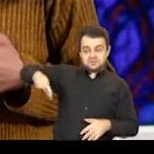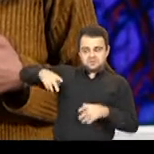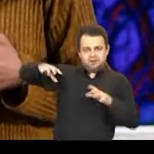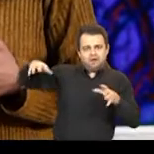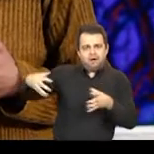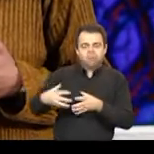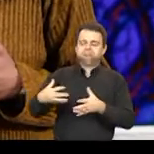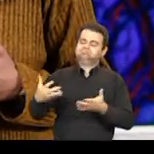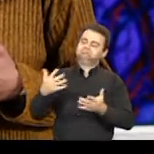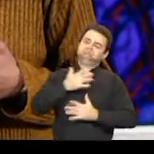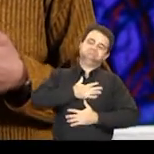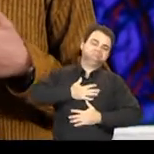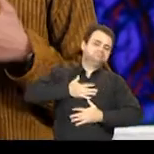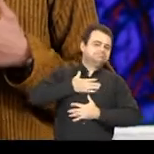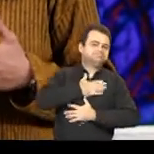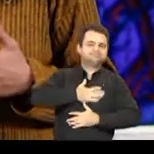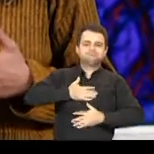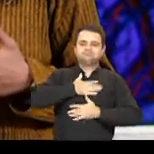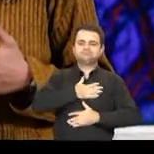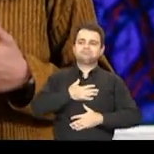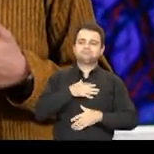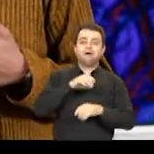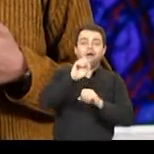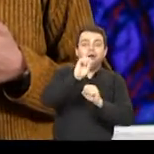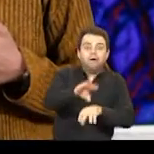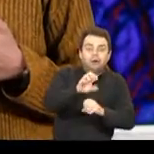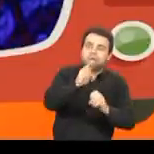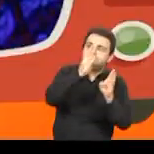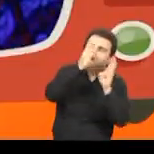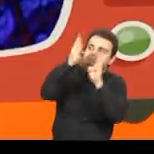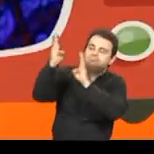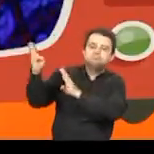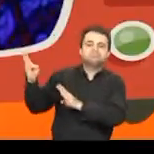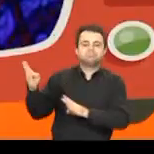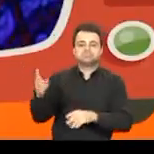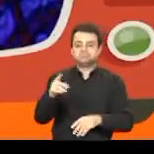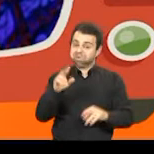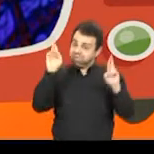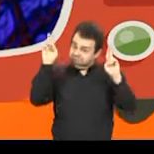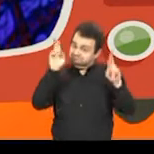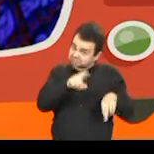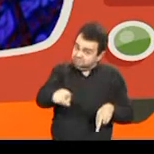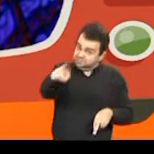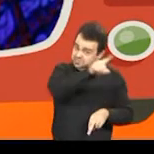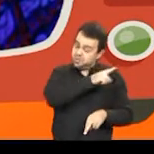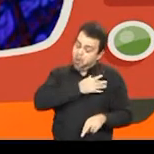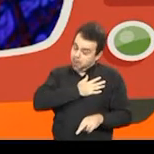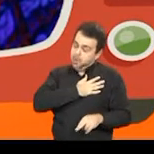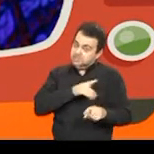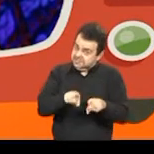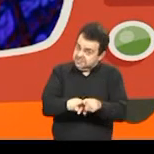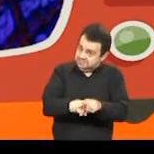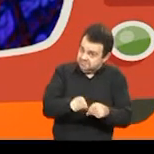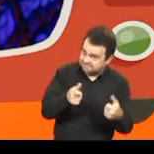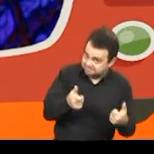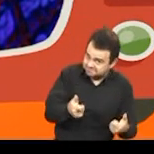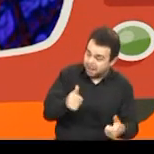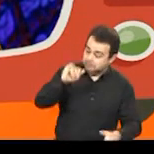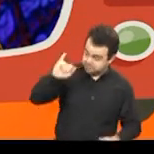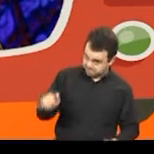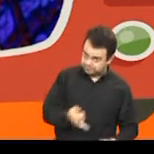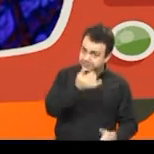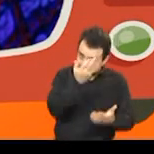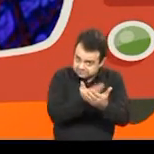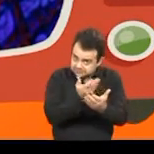muito satisfeitos com as aulas dos professores. Eu espero que vocês também estejam